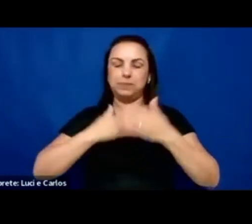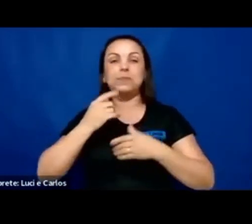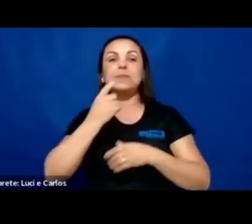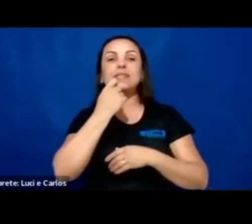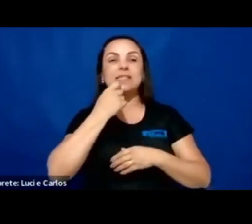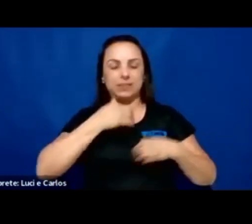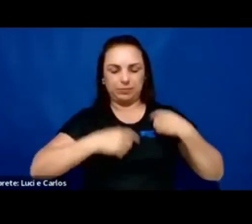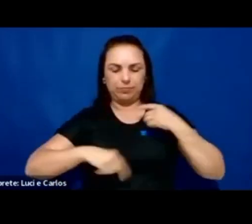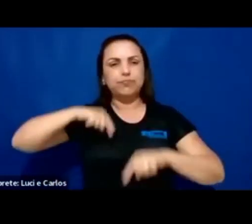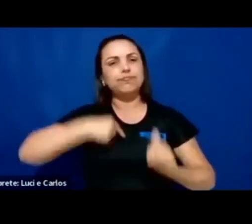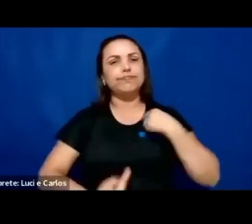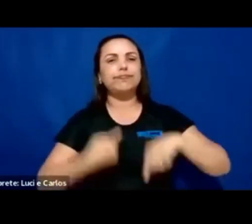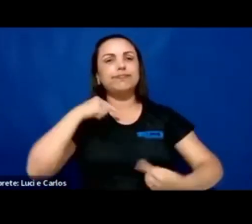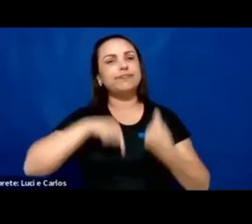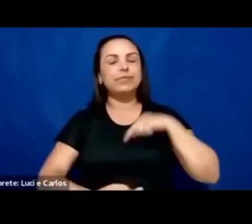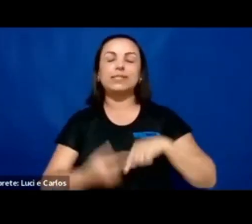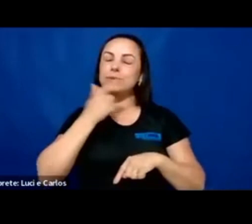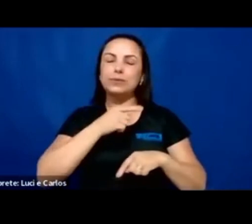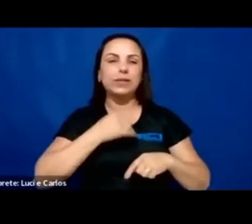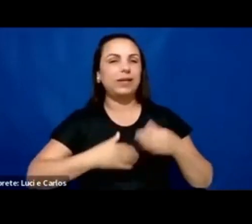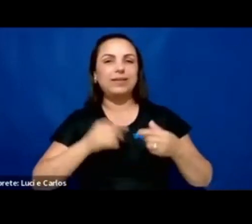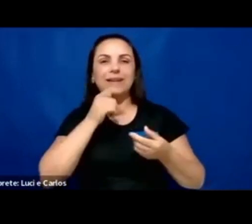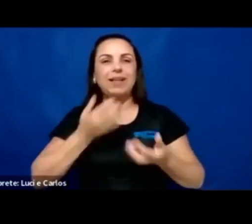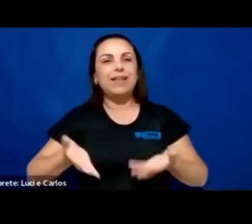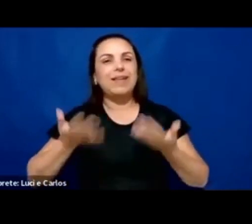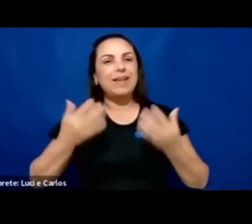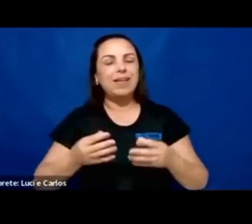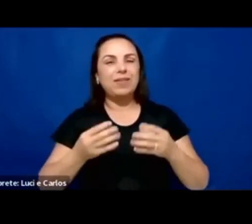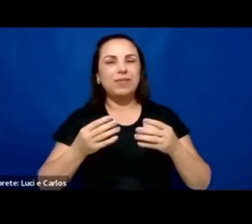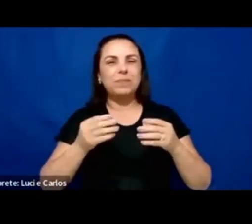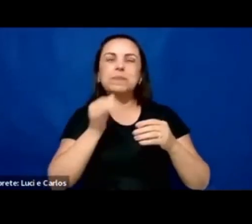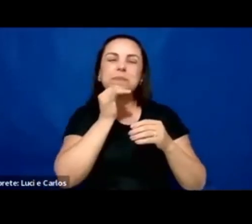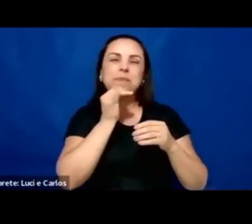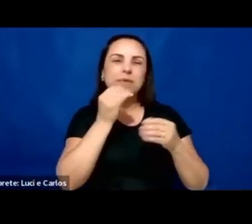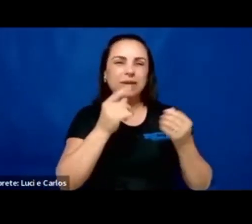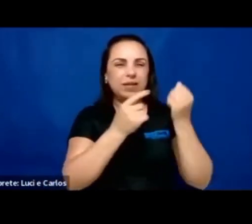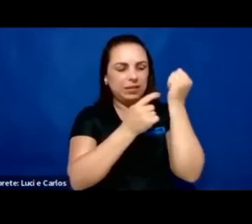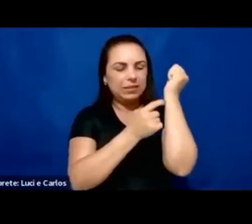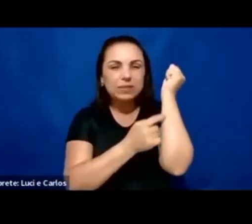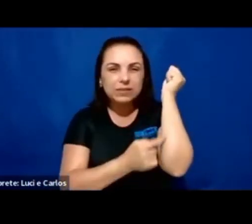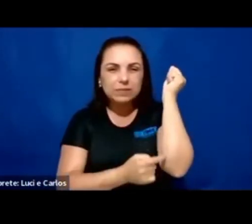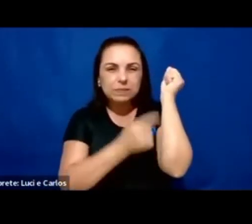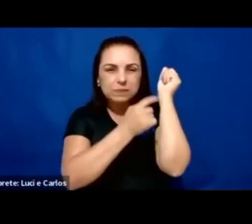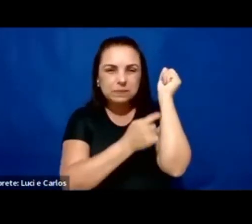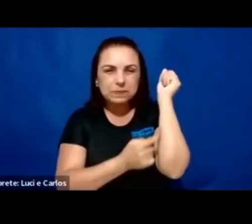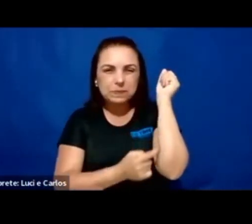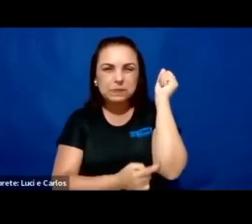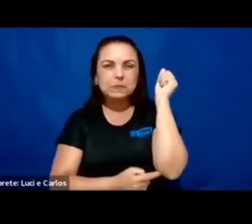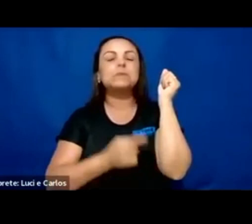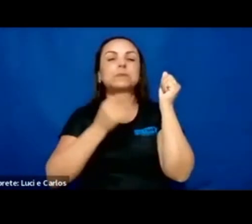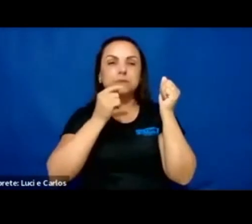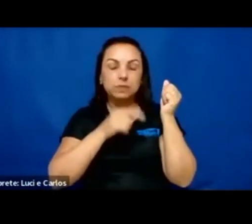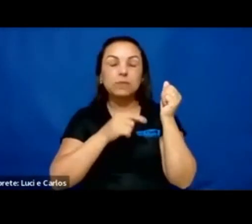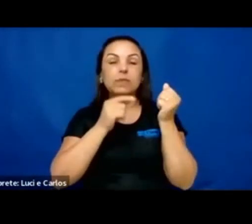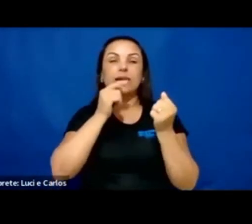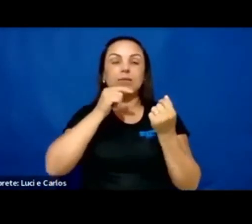agora. A água, ela precisa passar pelos capilares. Então, praticamente, ela vai contra a gravidade. Quando você bebe uma água com